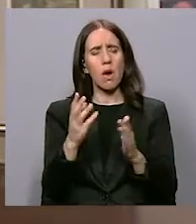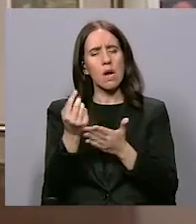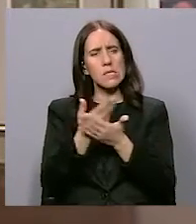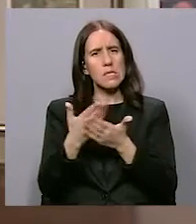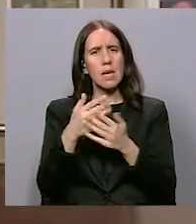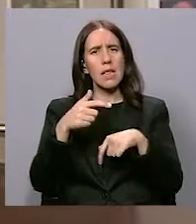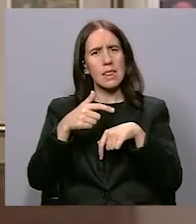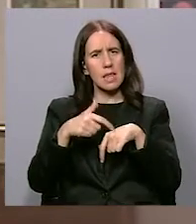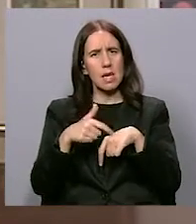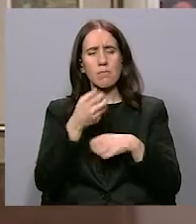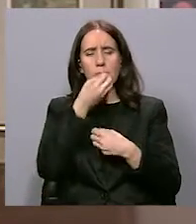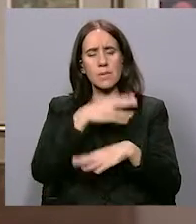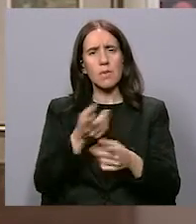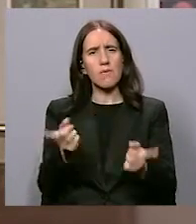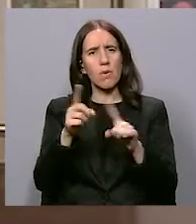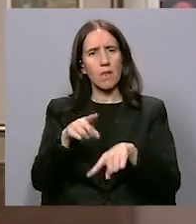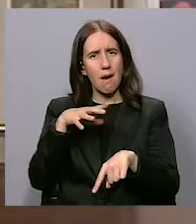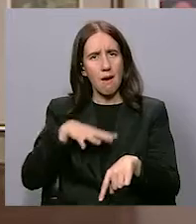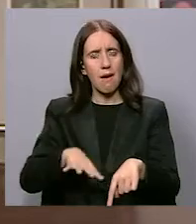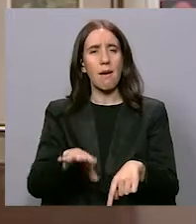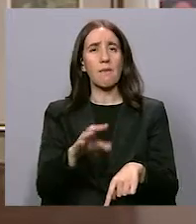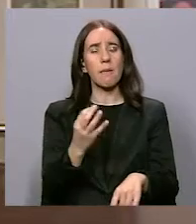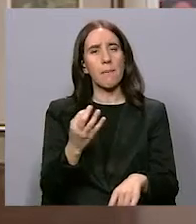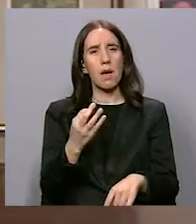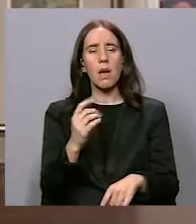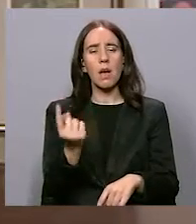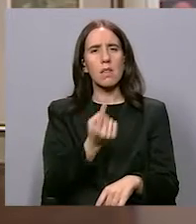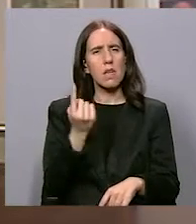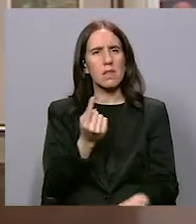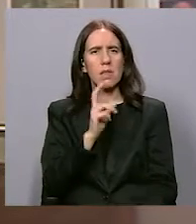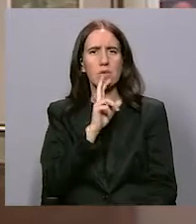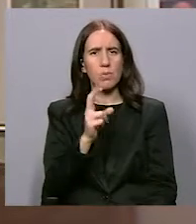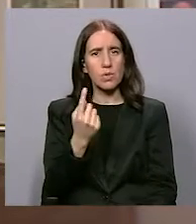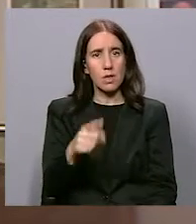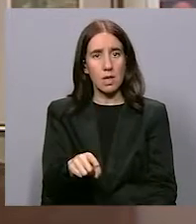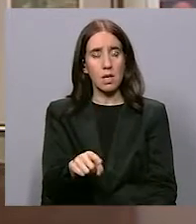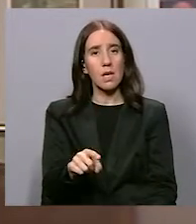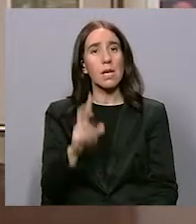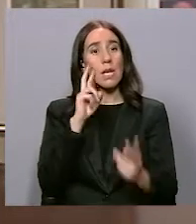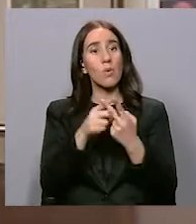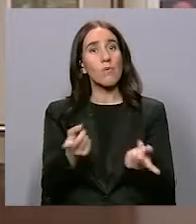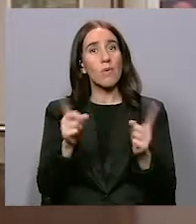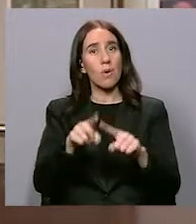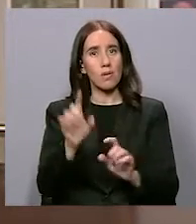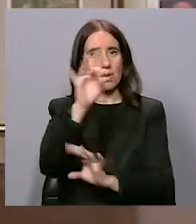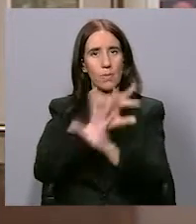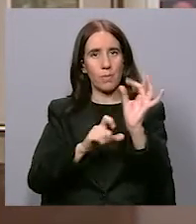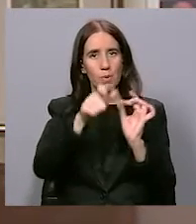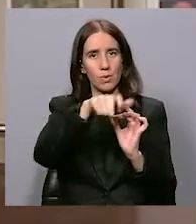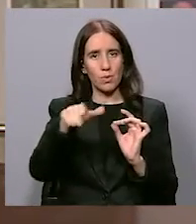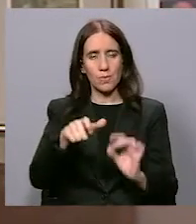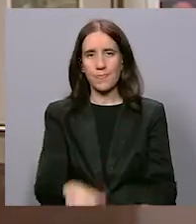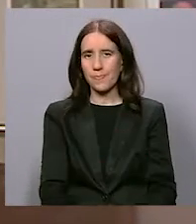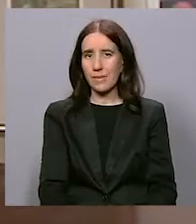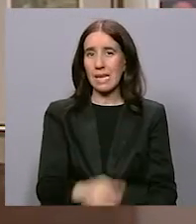desejos de recuperação do tempo previsto então lenta capacidade de resposta e de reencontro com os europeus